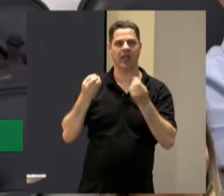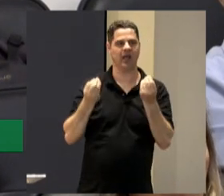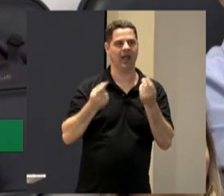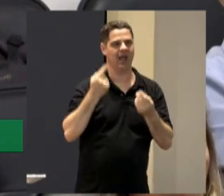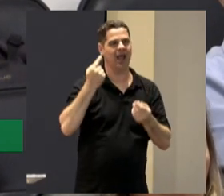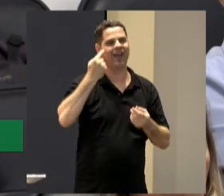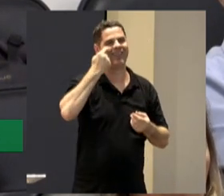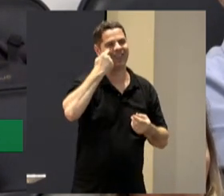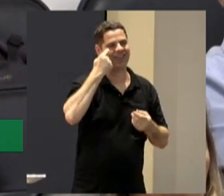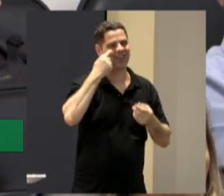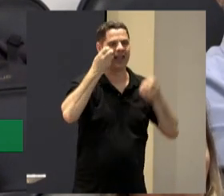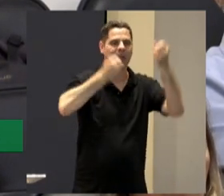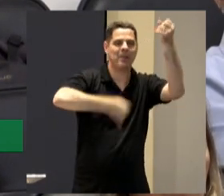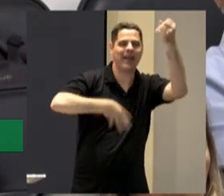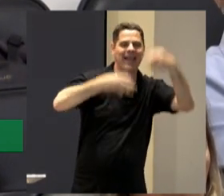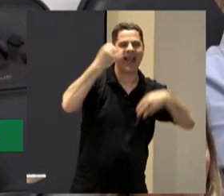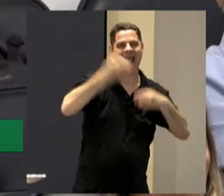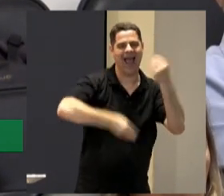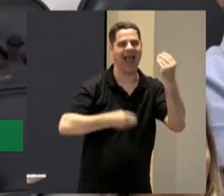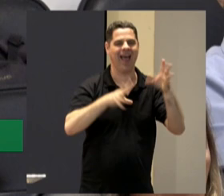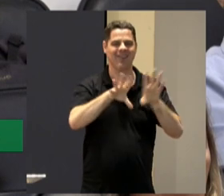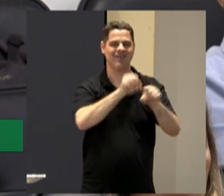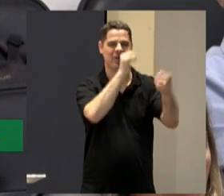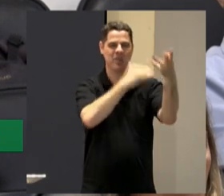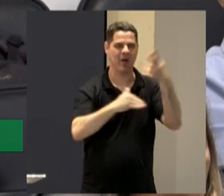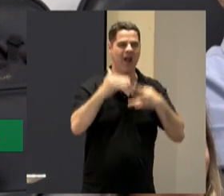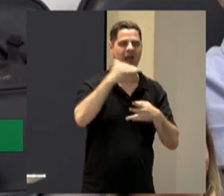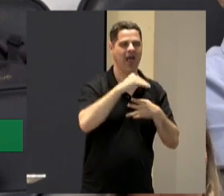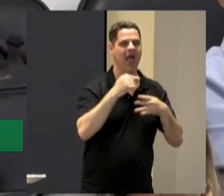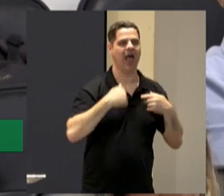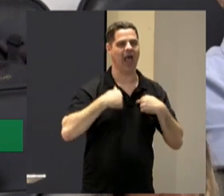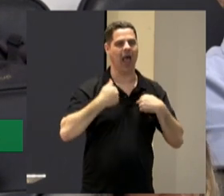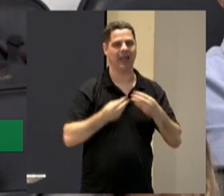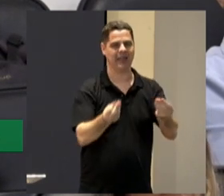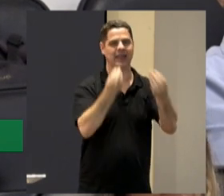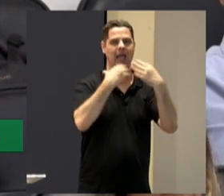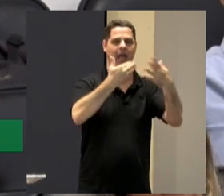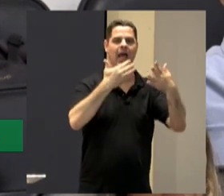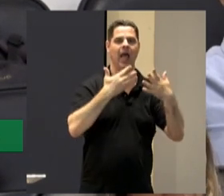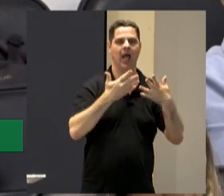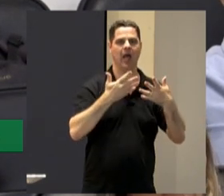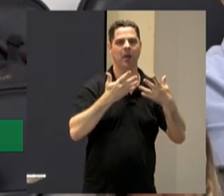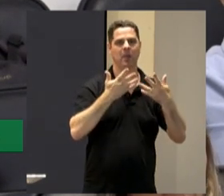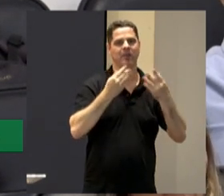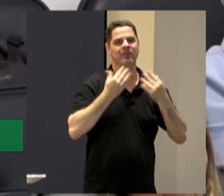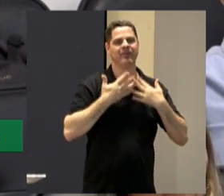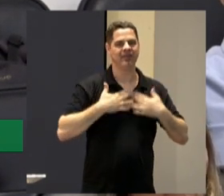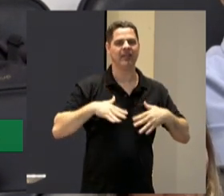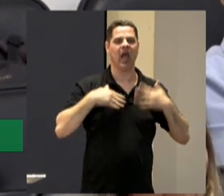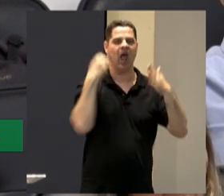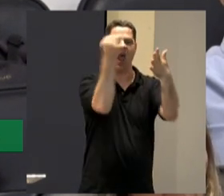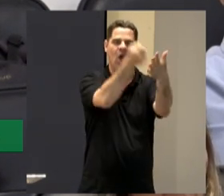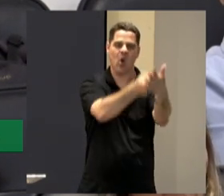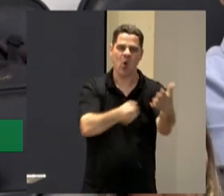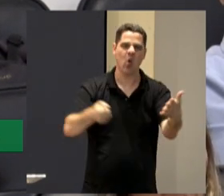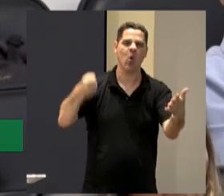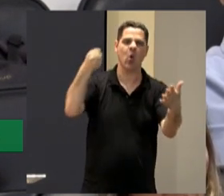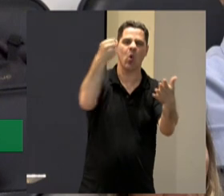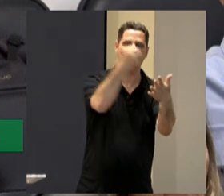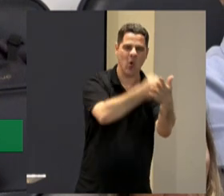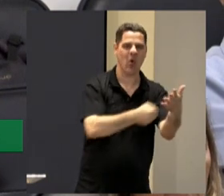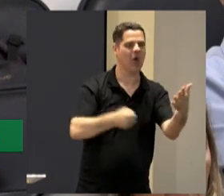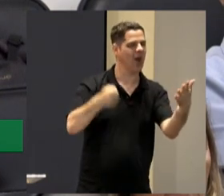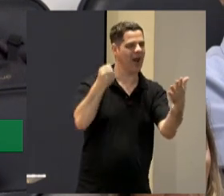guarda falando sobre isso e colocando uma tranquilidade de que é uma luta e que